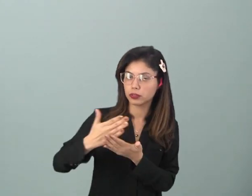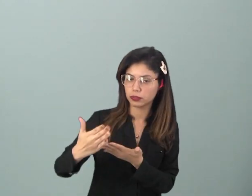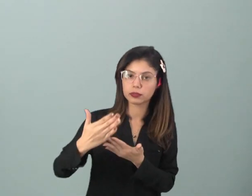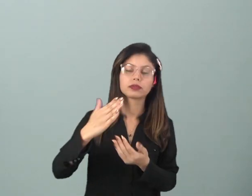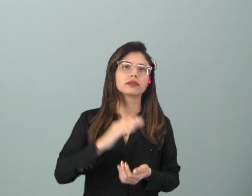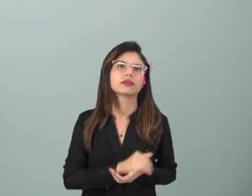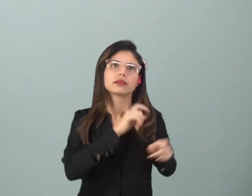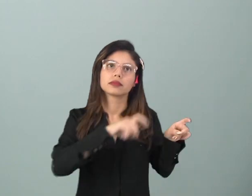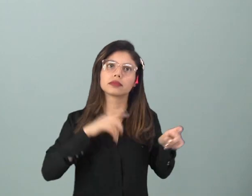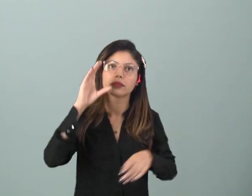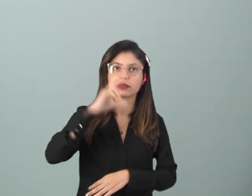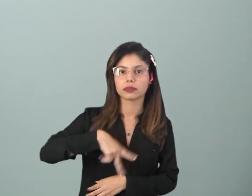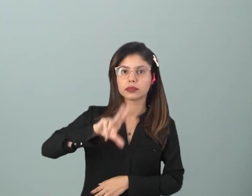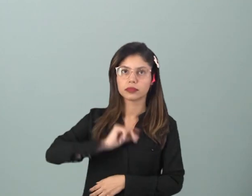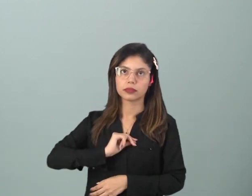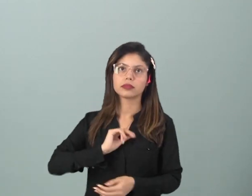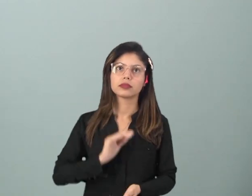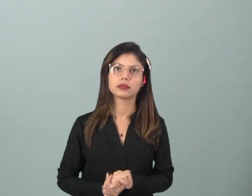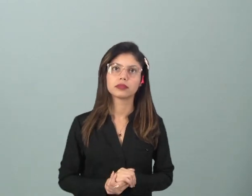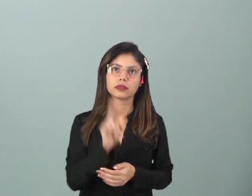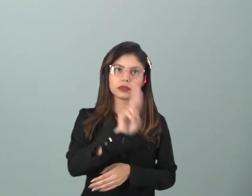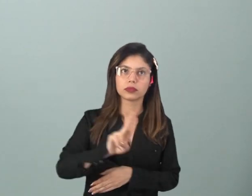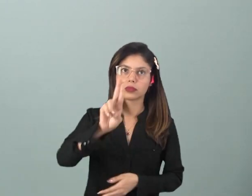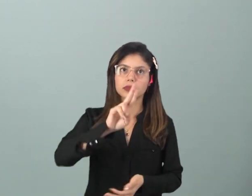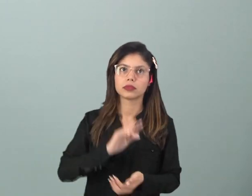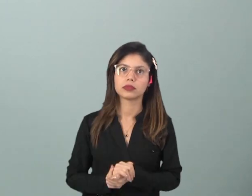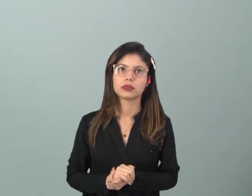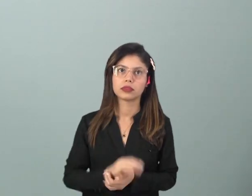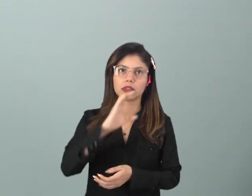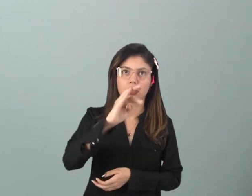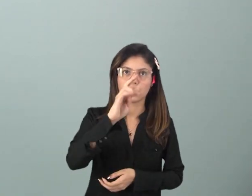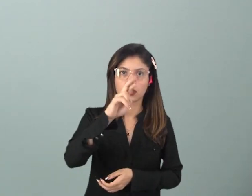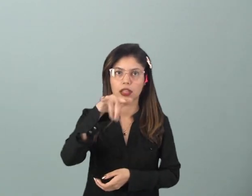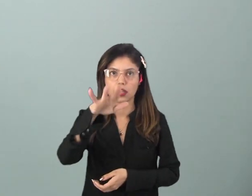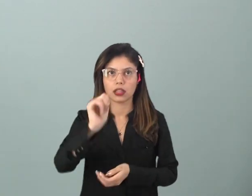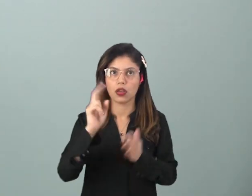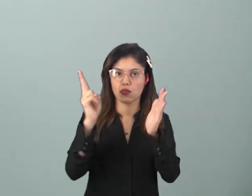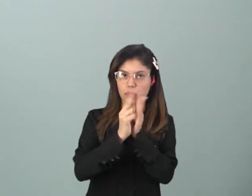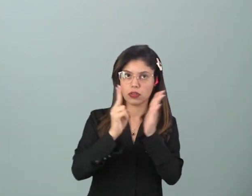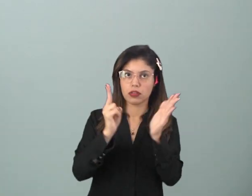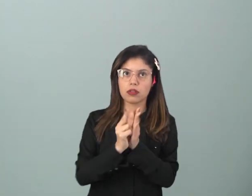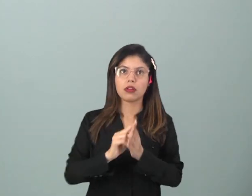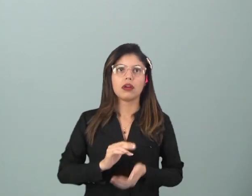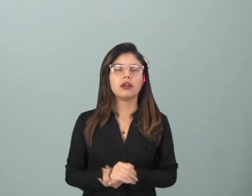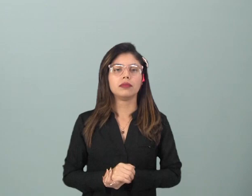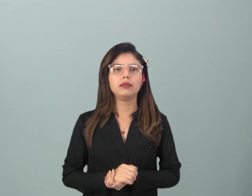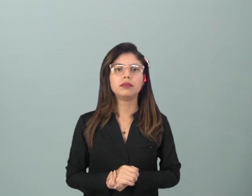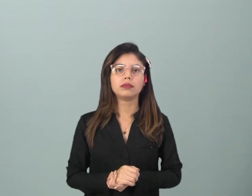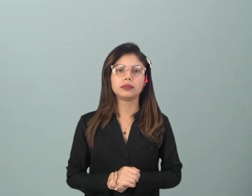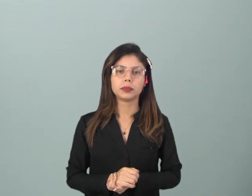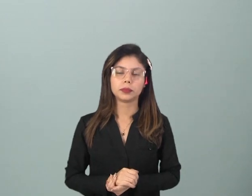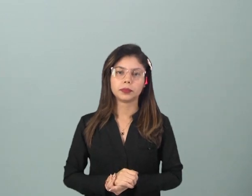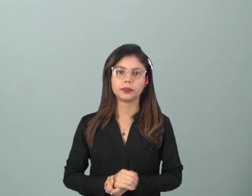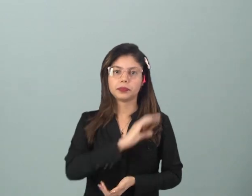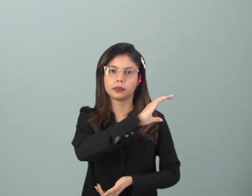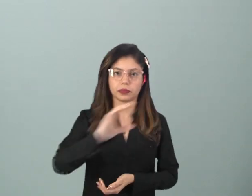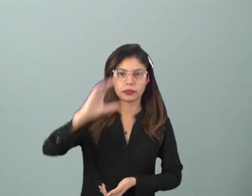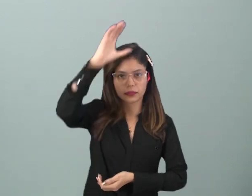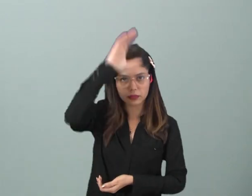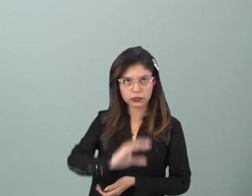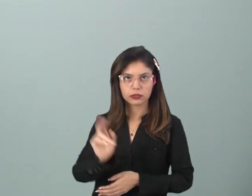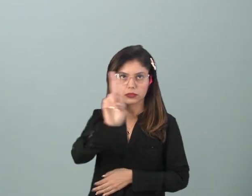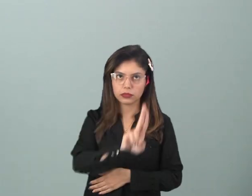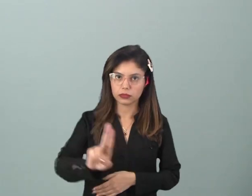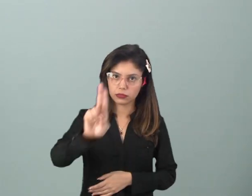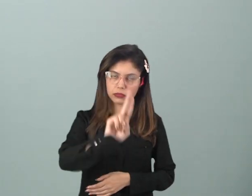nossa colonização, a música foi muito usada, gente, para catequizar o índio. Os padres jesuítas usaram a música como